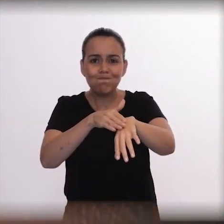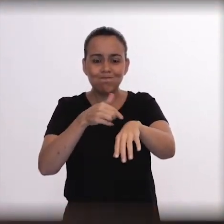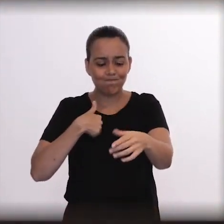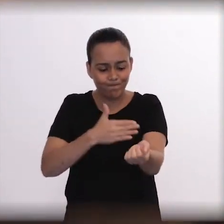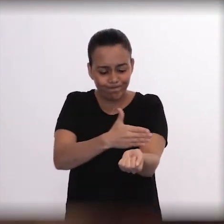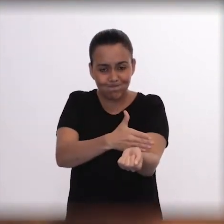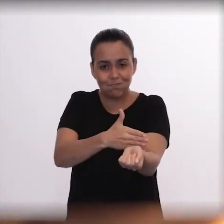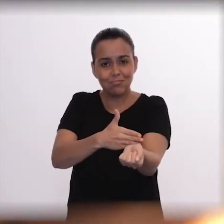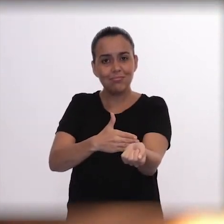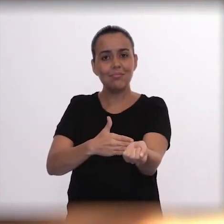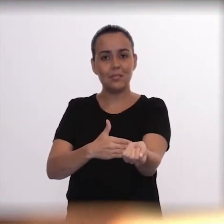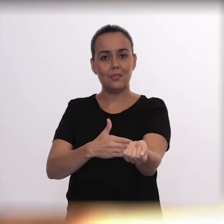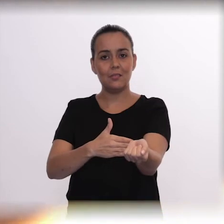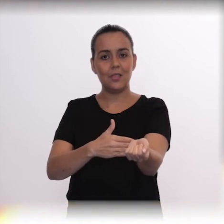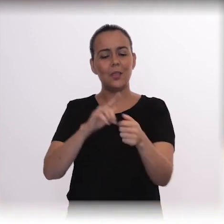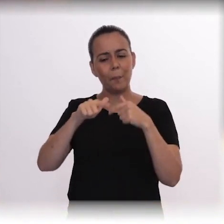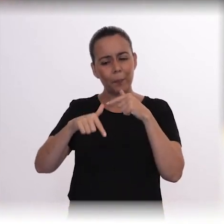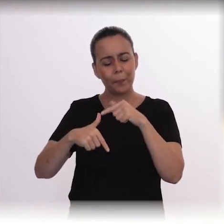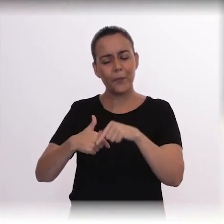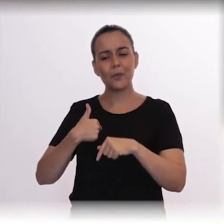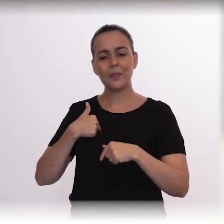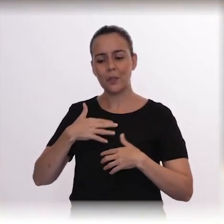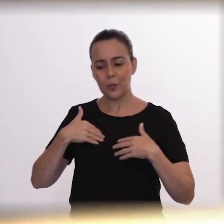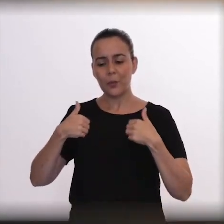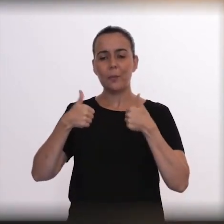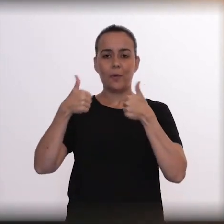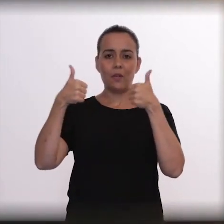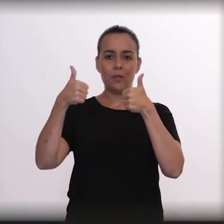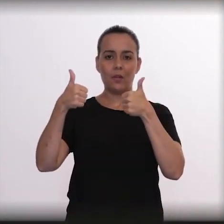já tava melhor, tal, ele comentou assim por cima, mas